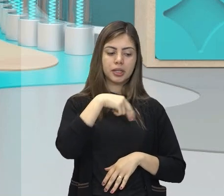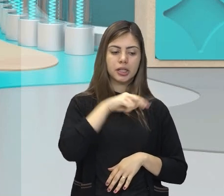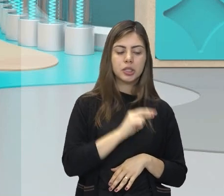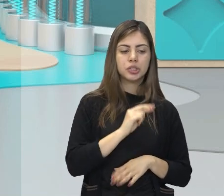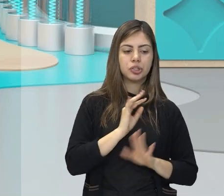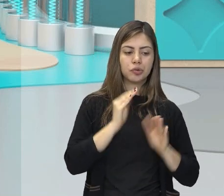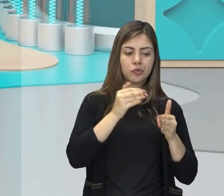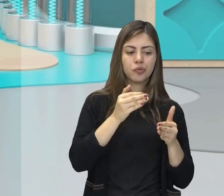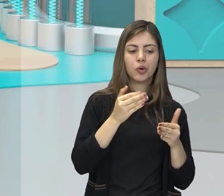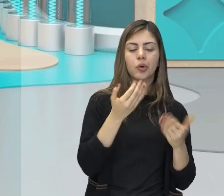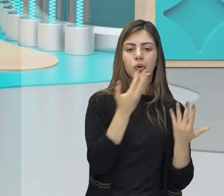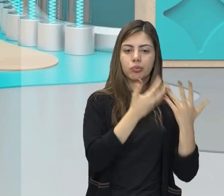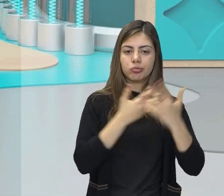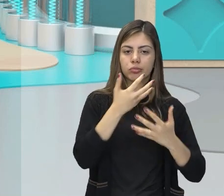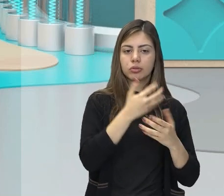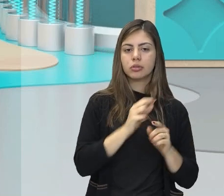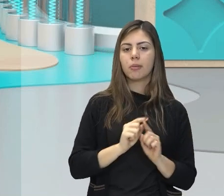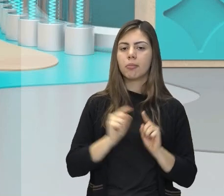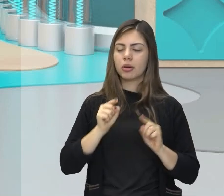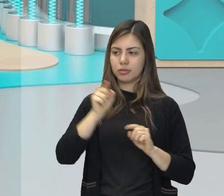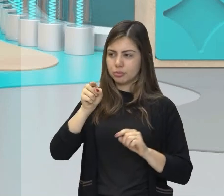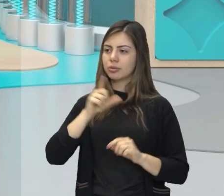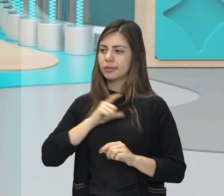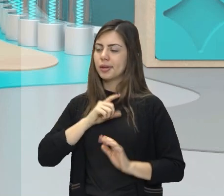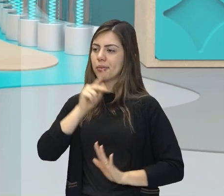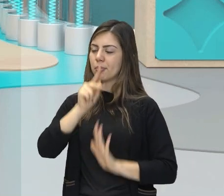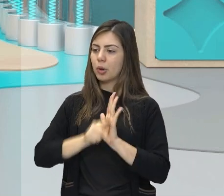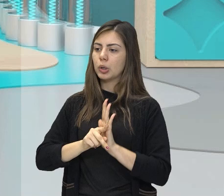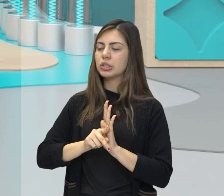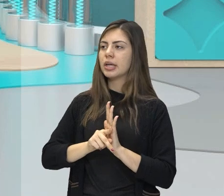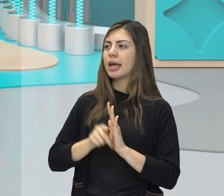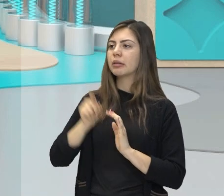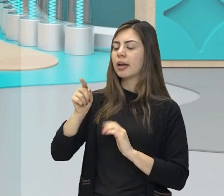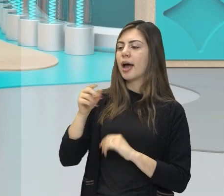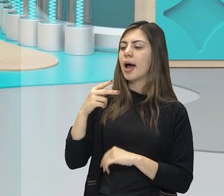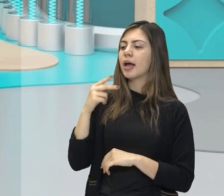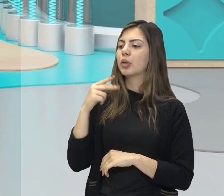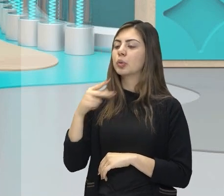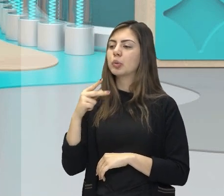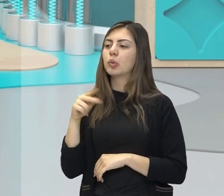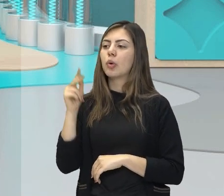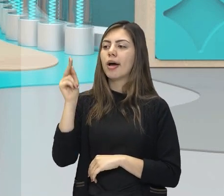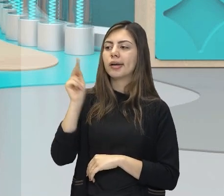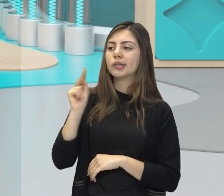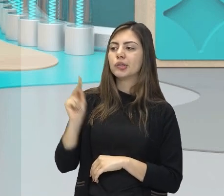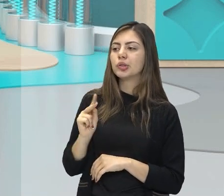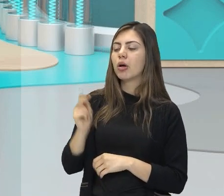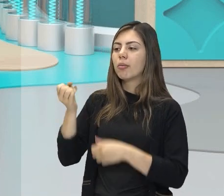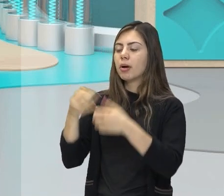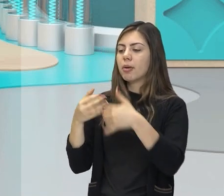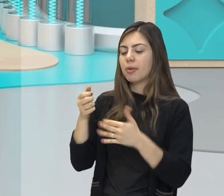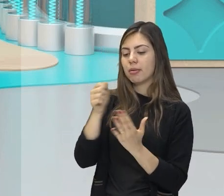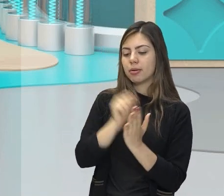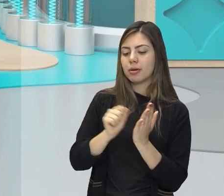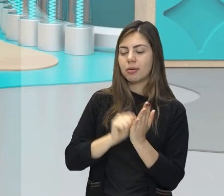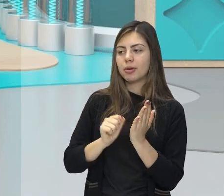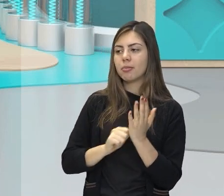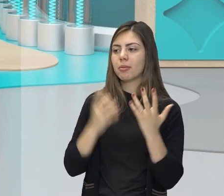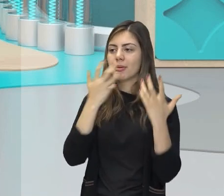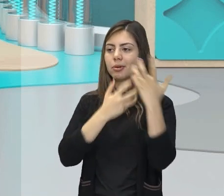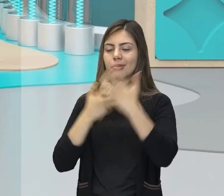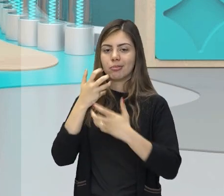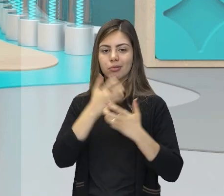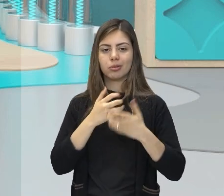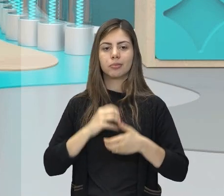Canção. Qual é o objetivo dele? Como ele se desenvolveu? E como último item do planejamento, vamos lá, nós